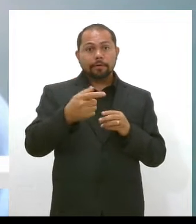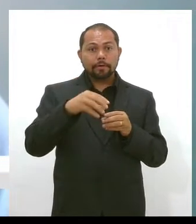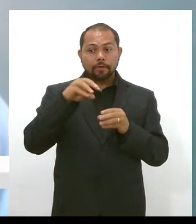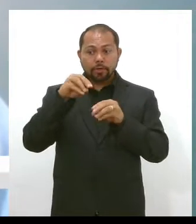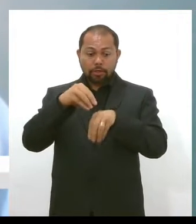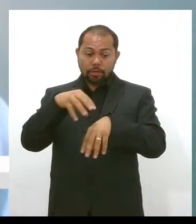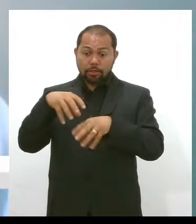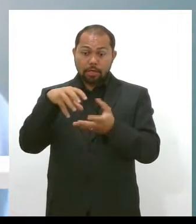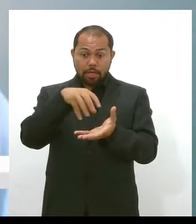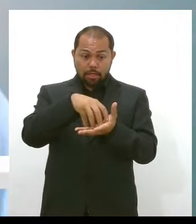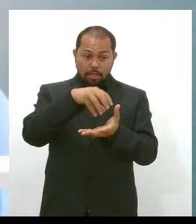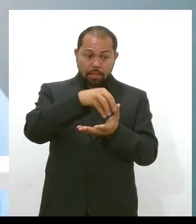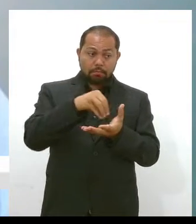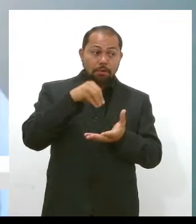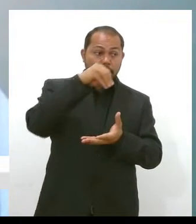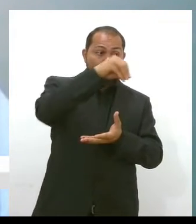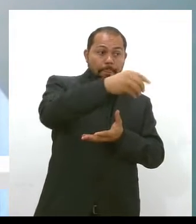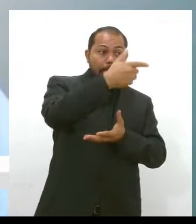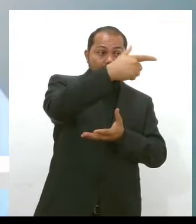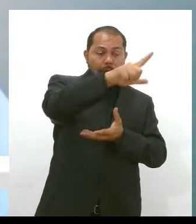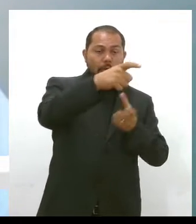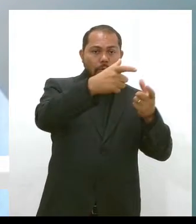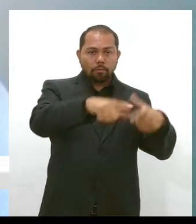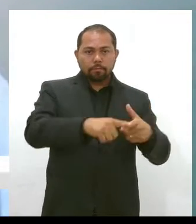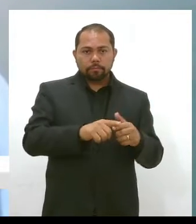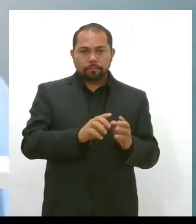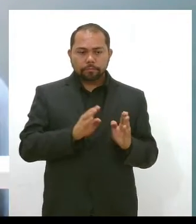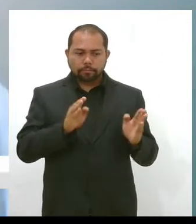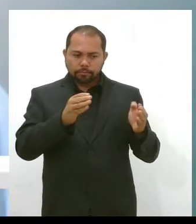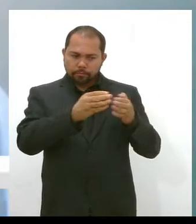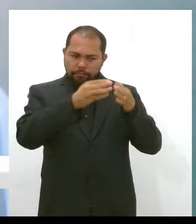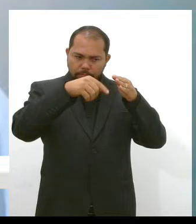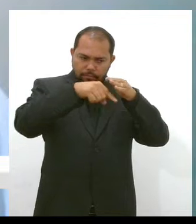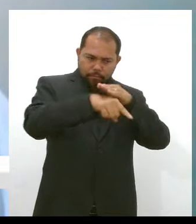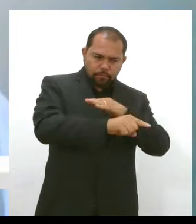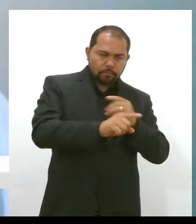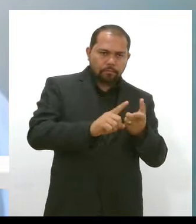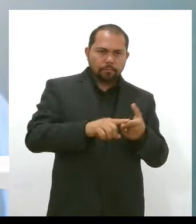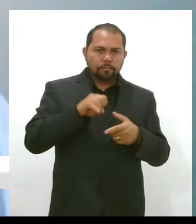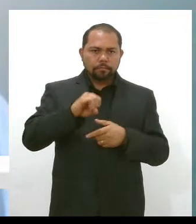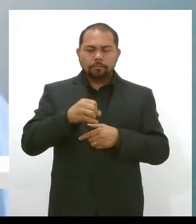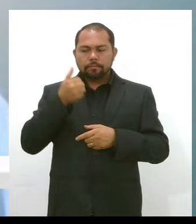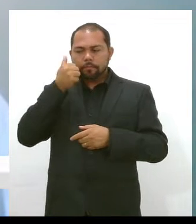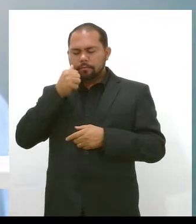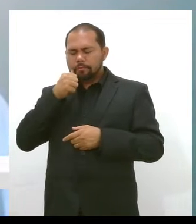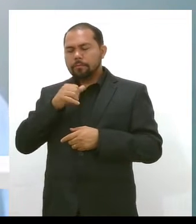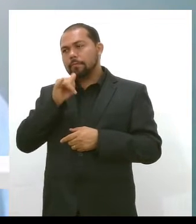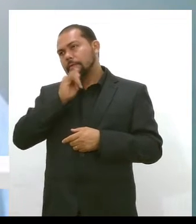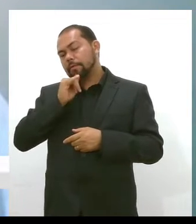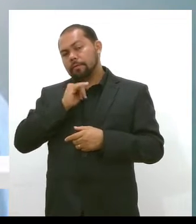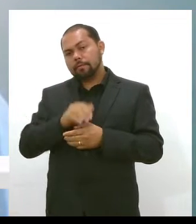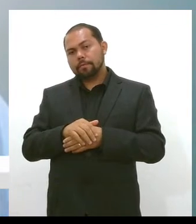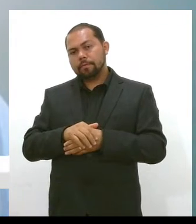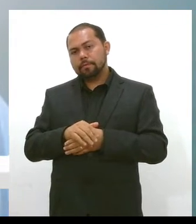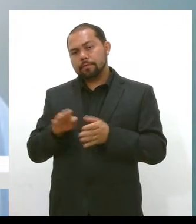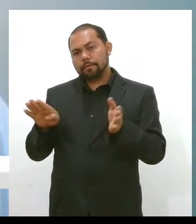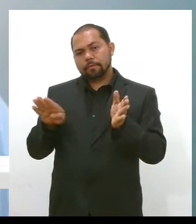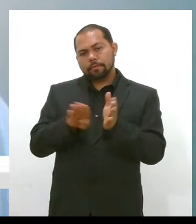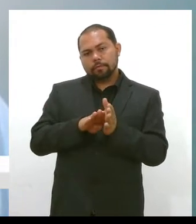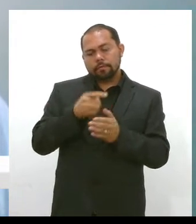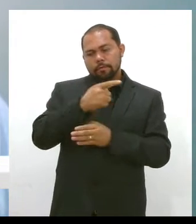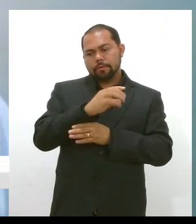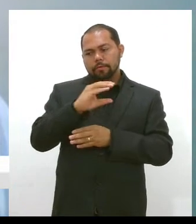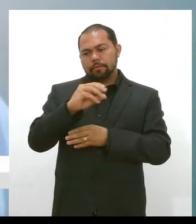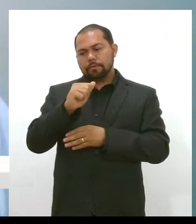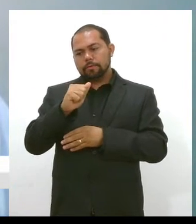um outro nível de atenção. Então, se essa mulher, que, um exemplo, ela chega na unidade, lá no CAISME, dizendo que não, eu